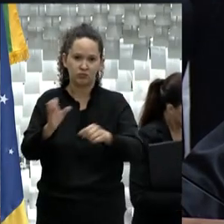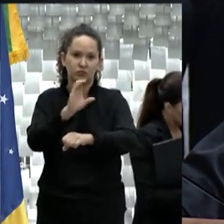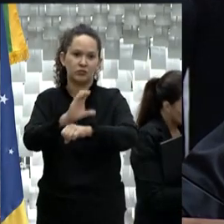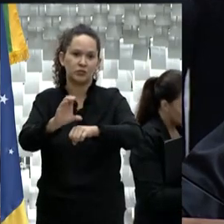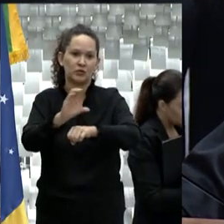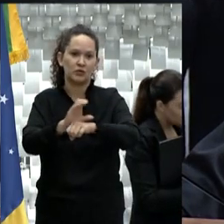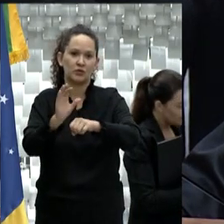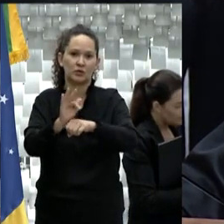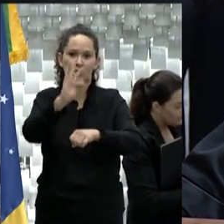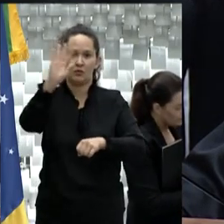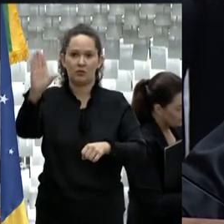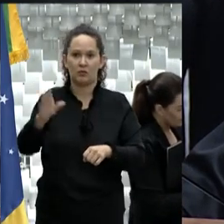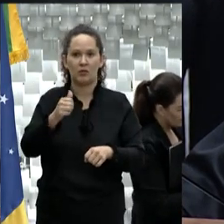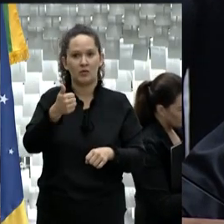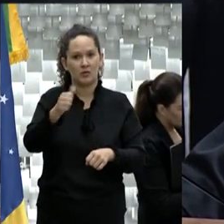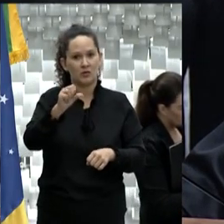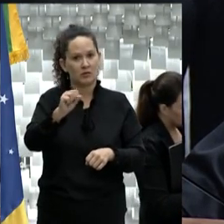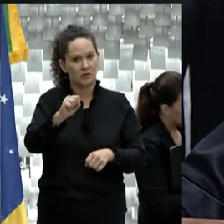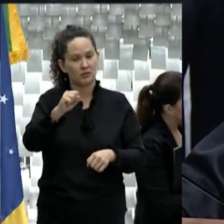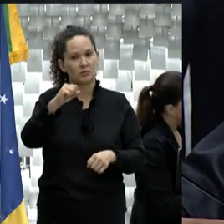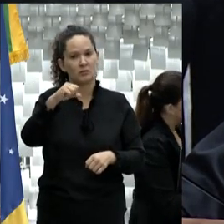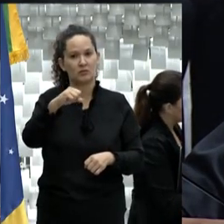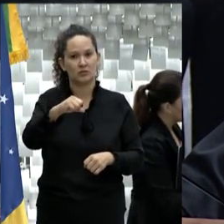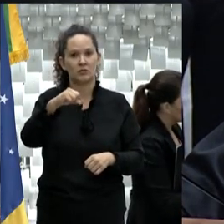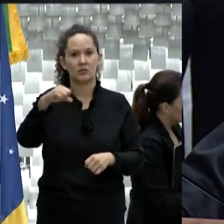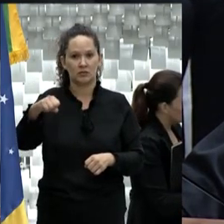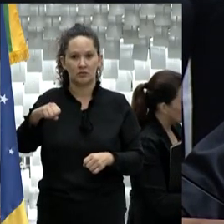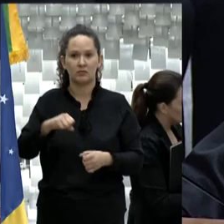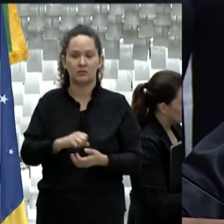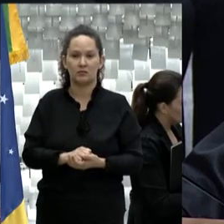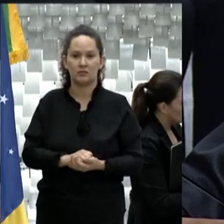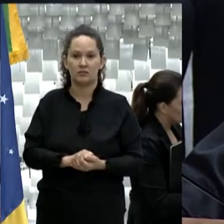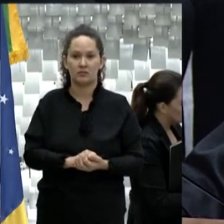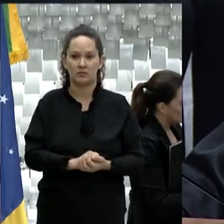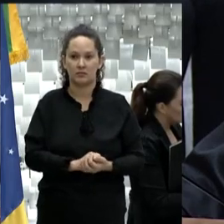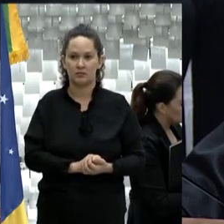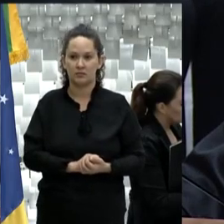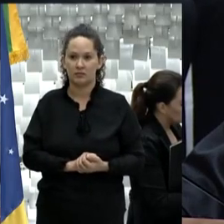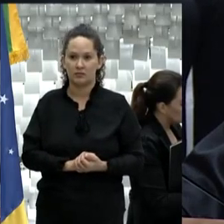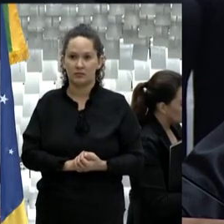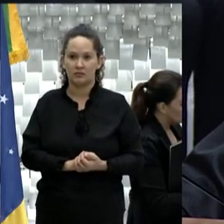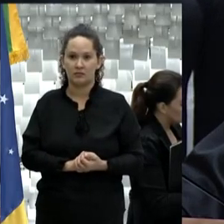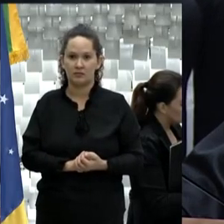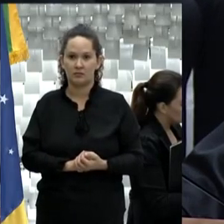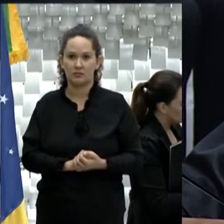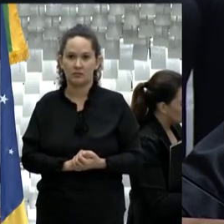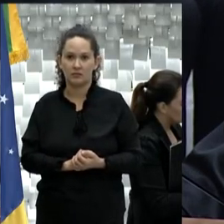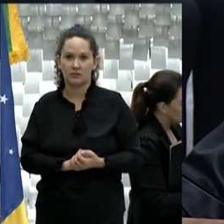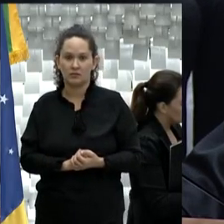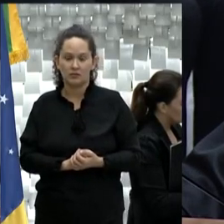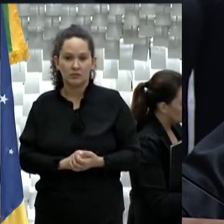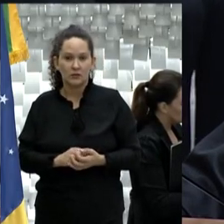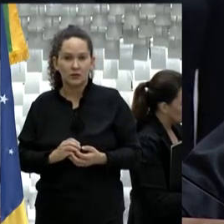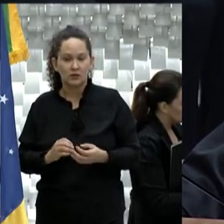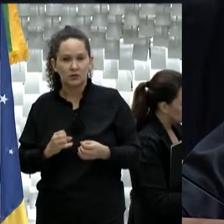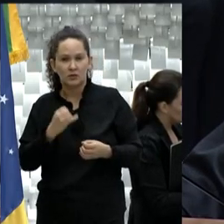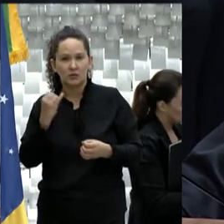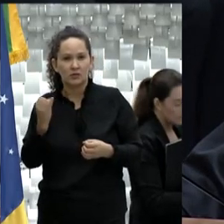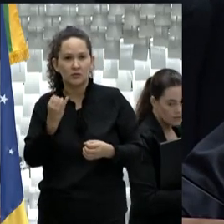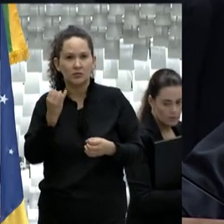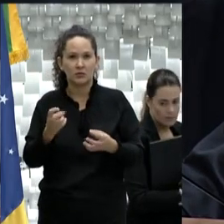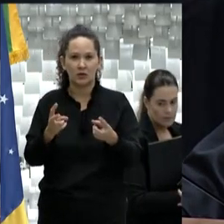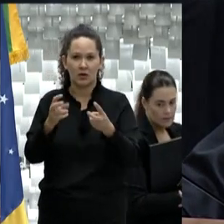Constituição Federal de 1988. um fato, sobretudo,